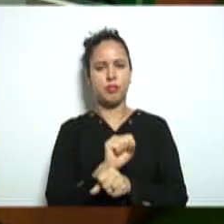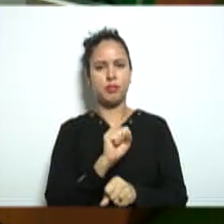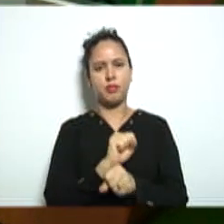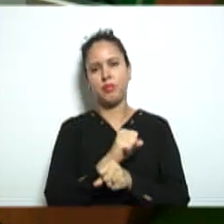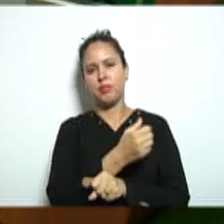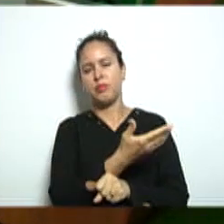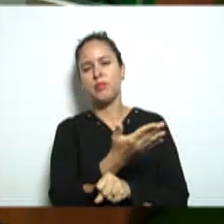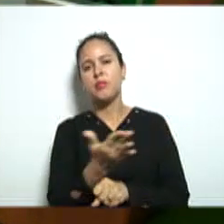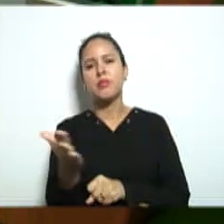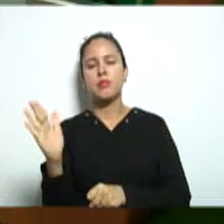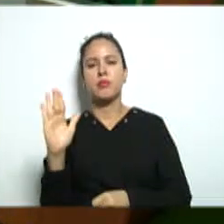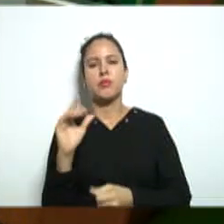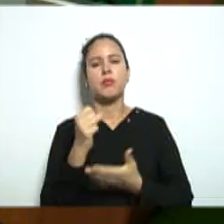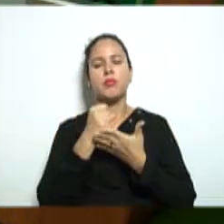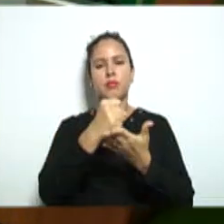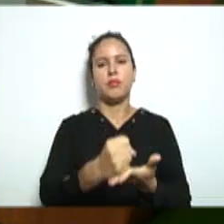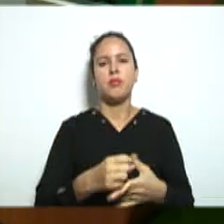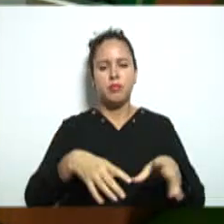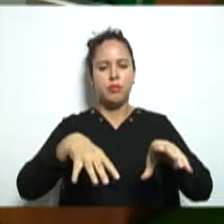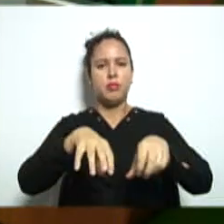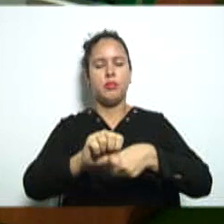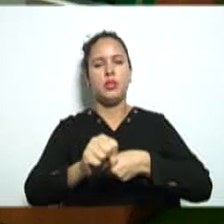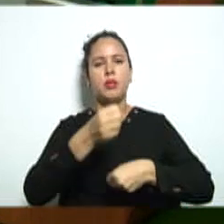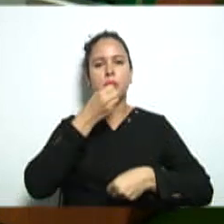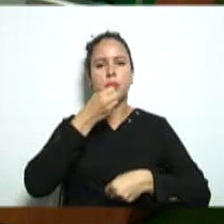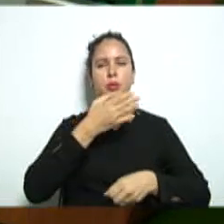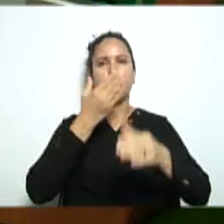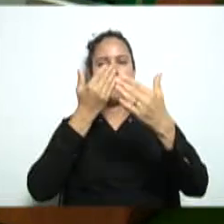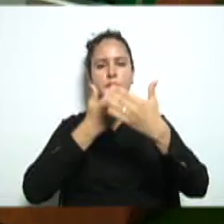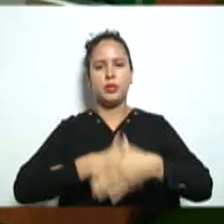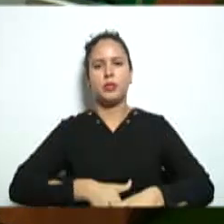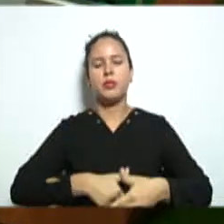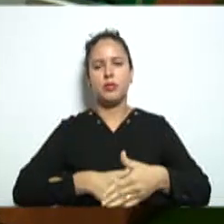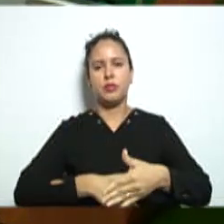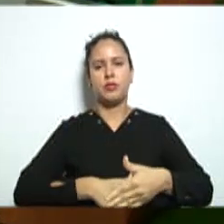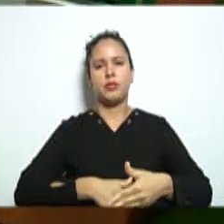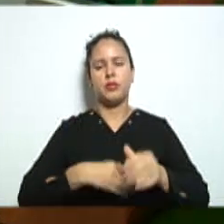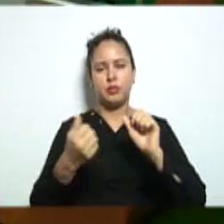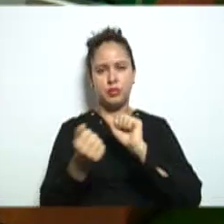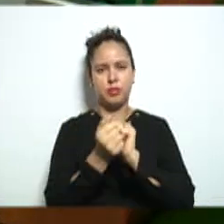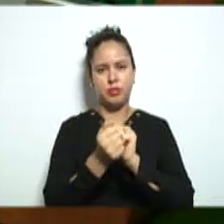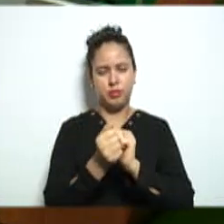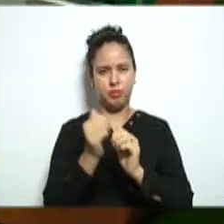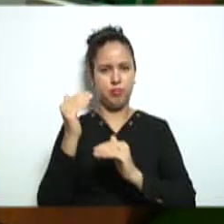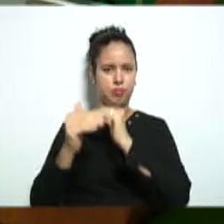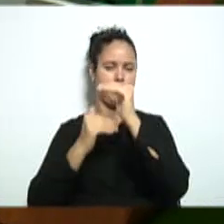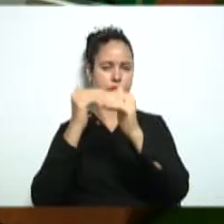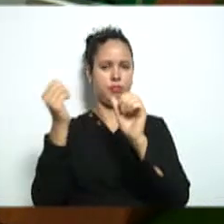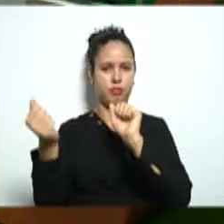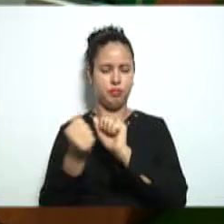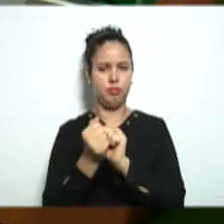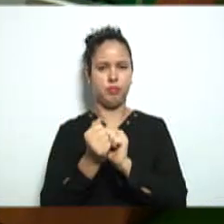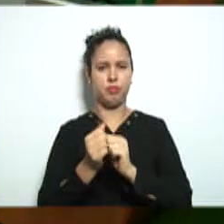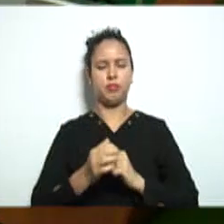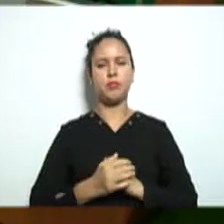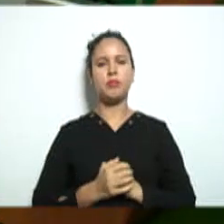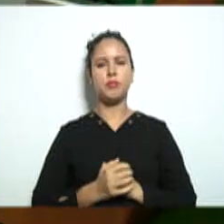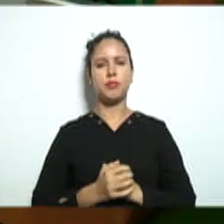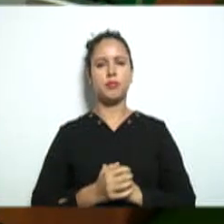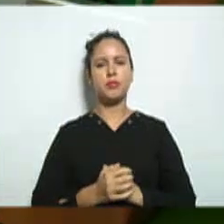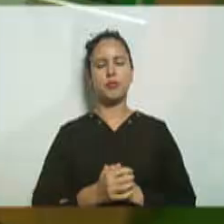tenha contribuído na formação, uma boa avaliação e que a gente possa sempre estar crescendo na nossa caminhada para o sucesso.